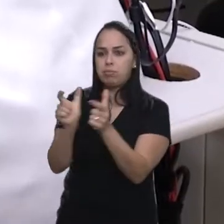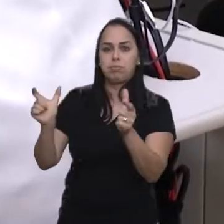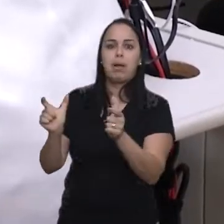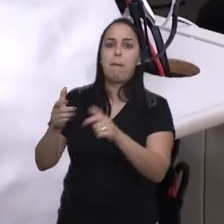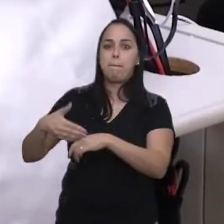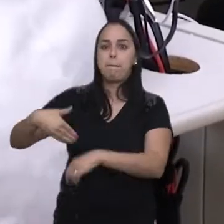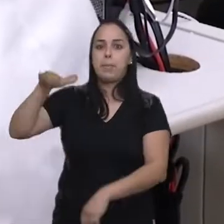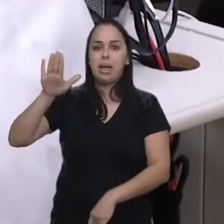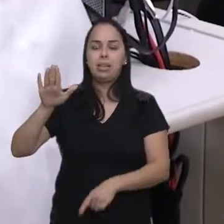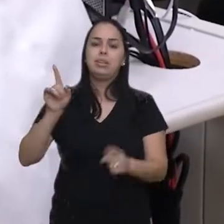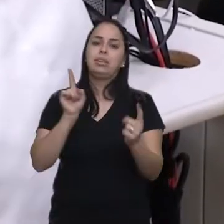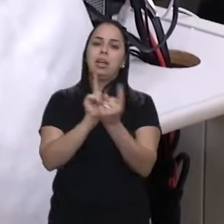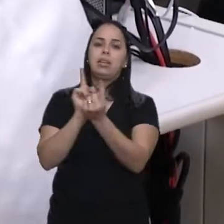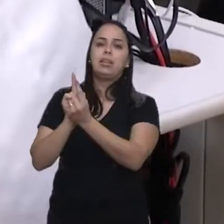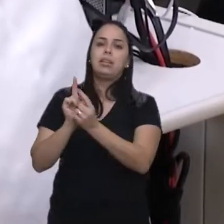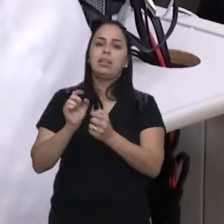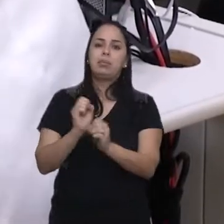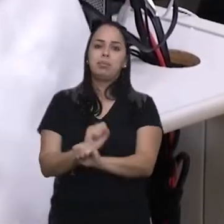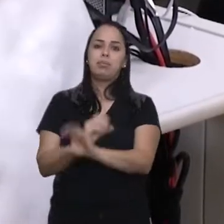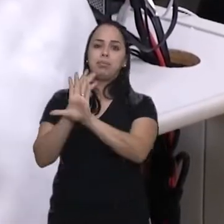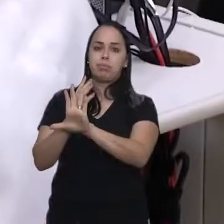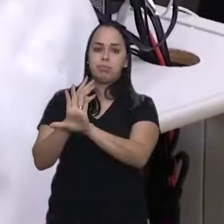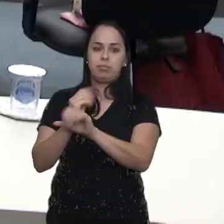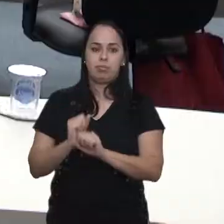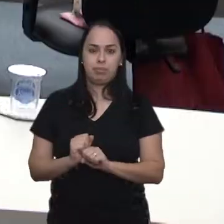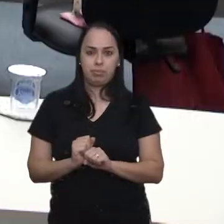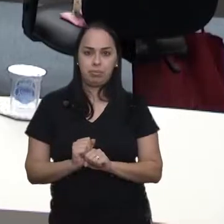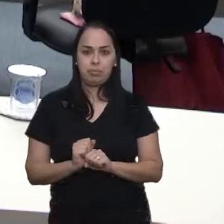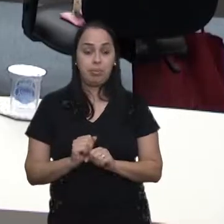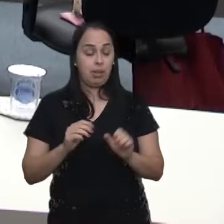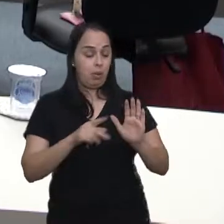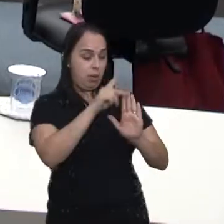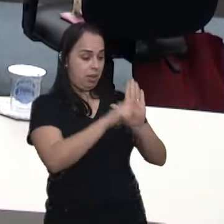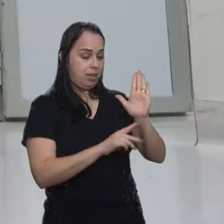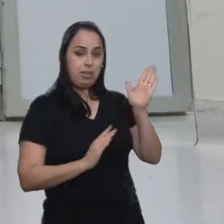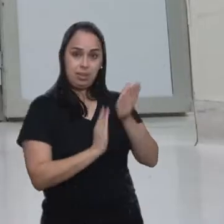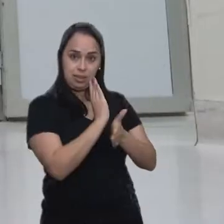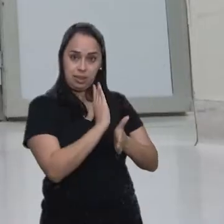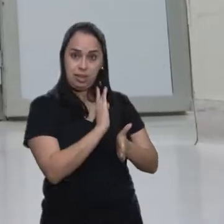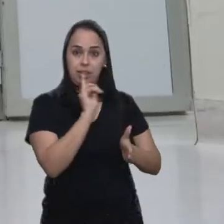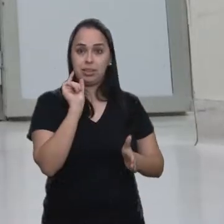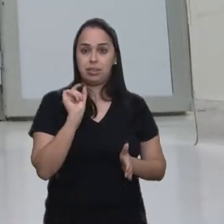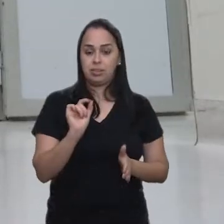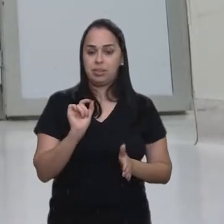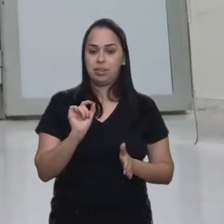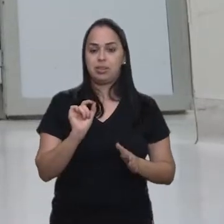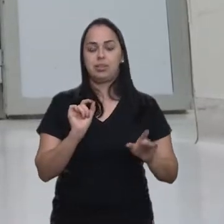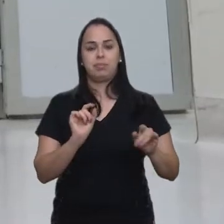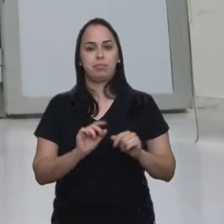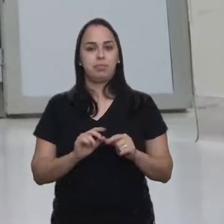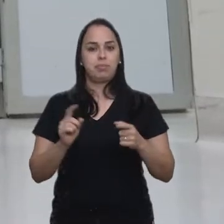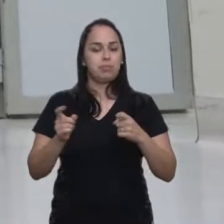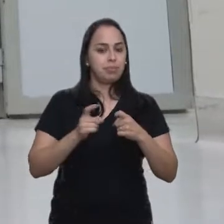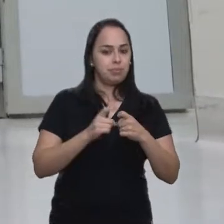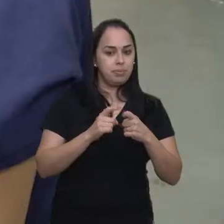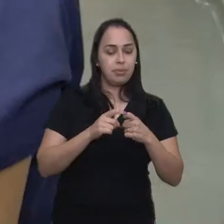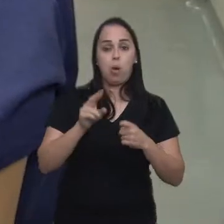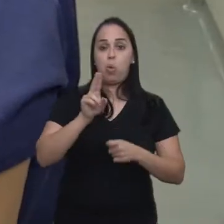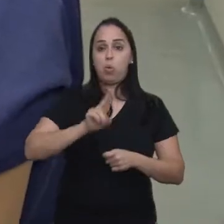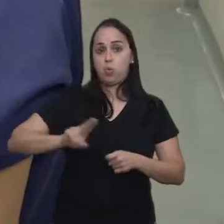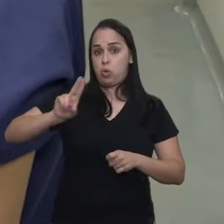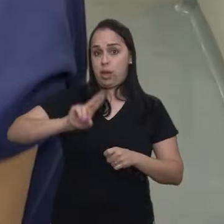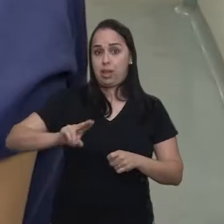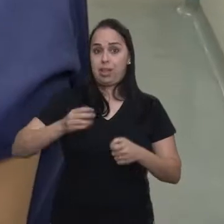atendimento e acompanhamento médico por meio desta modalidade. Com a aprovação da lei, estão previstos a prestação de serviços